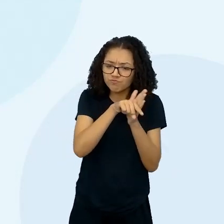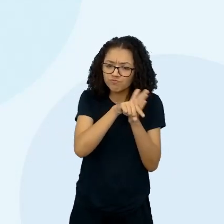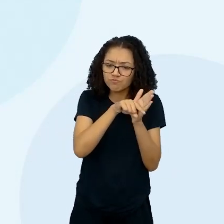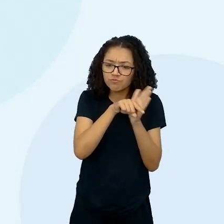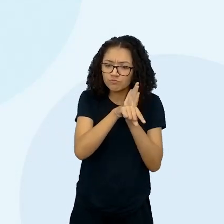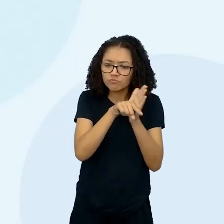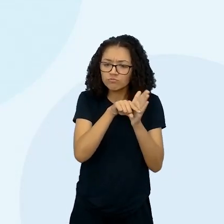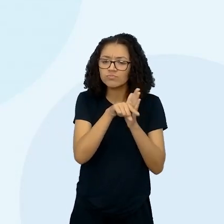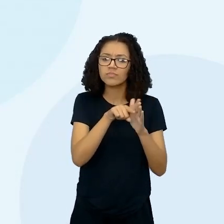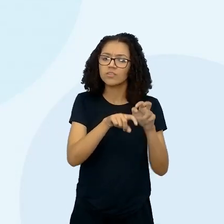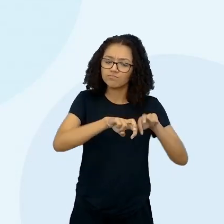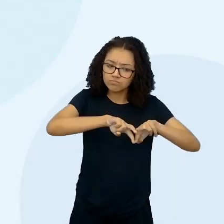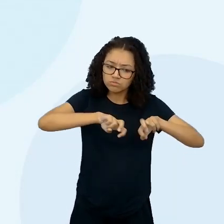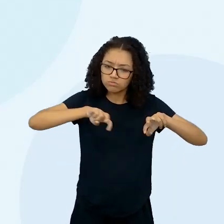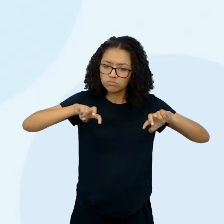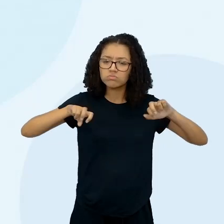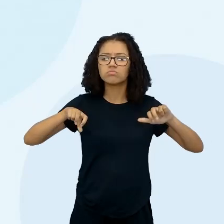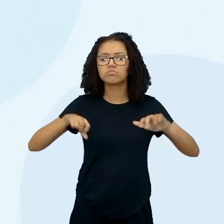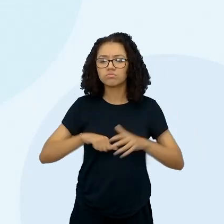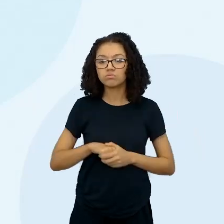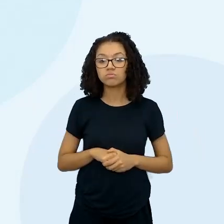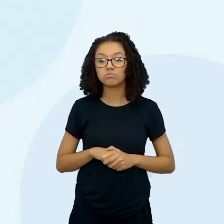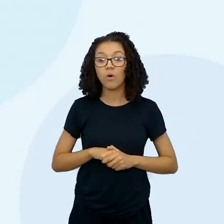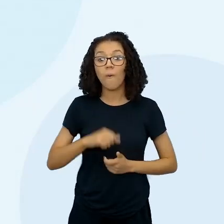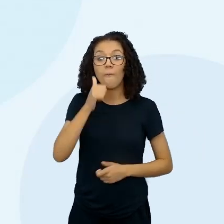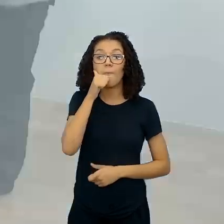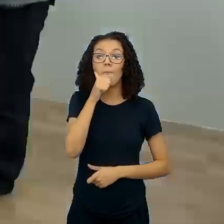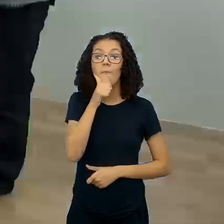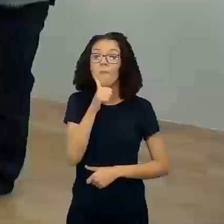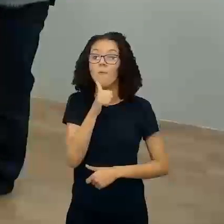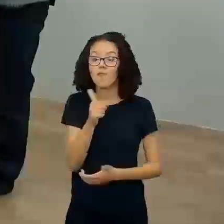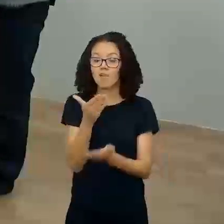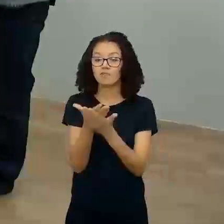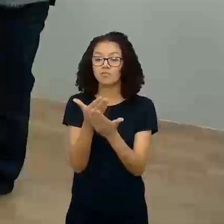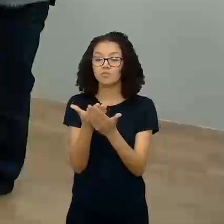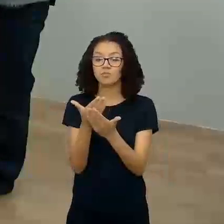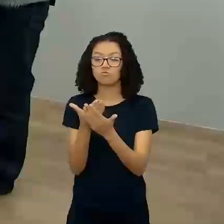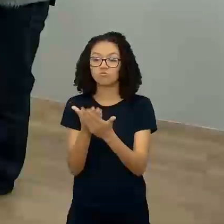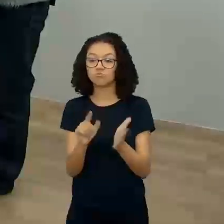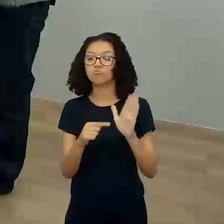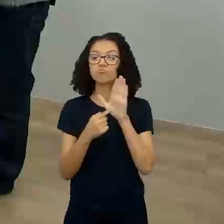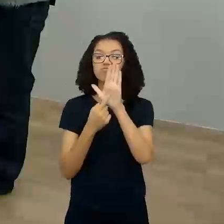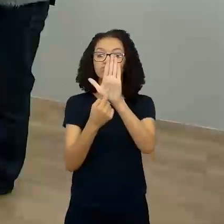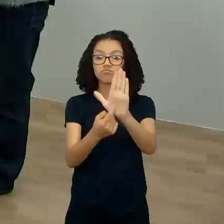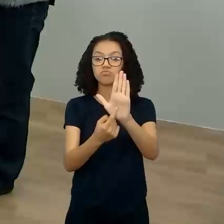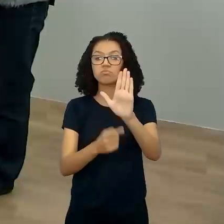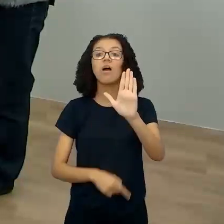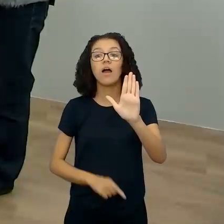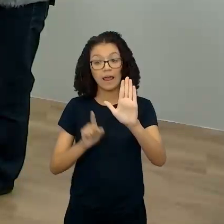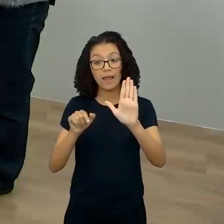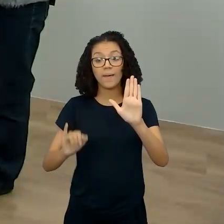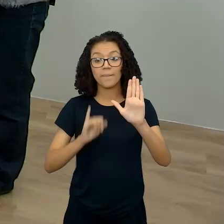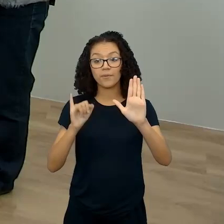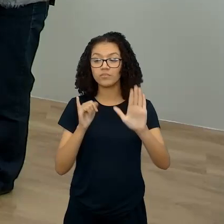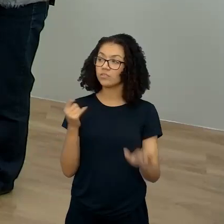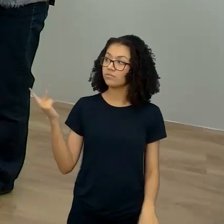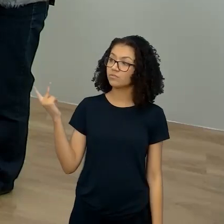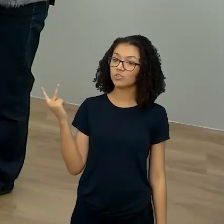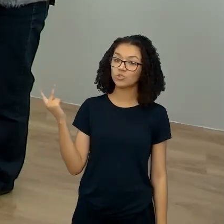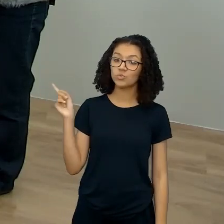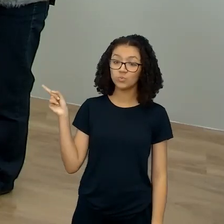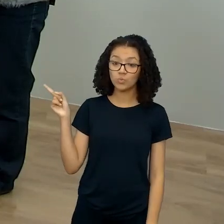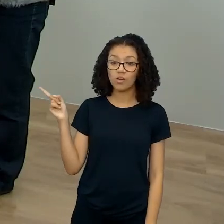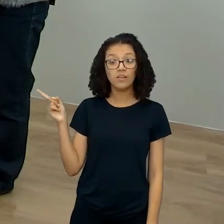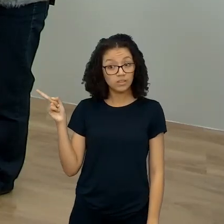né, a representatividade nas ciências, né? E vocês duas aqui são um grande exemplo que a gente